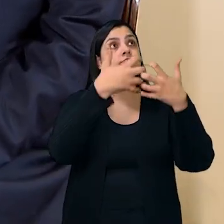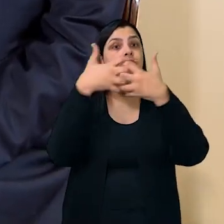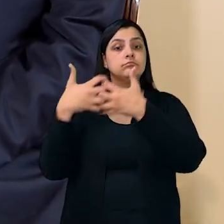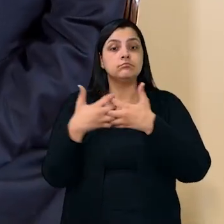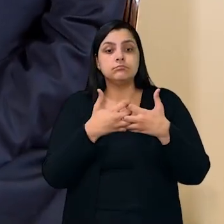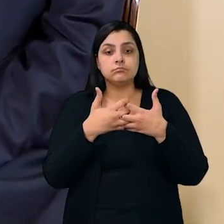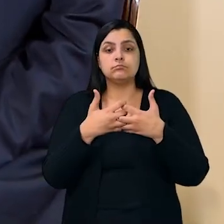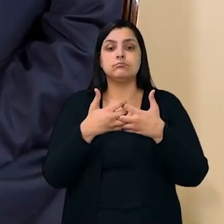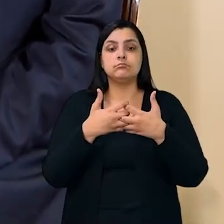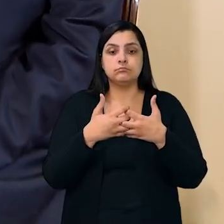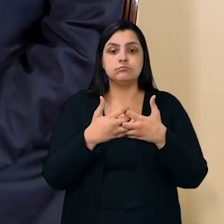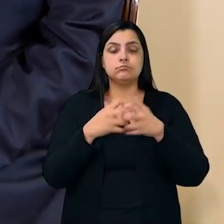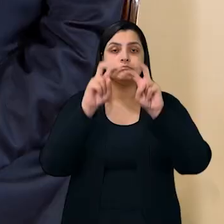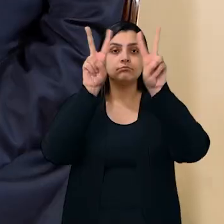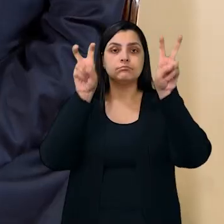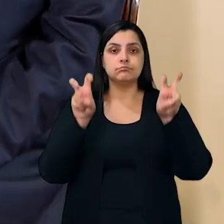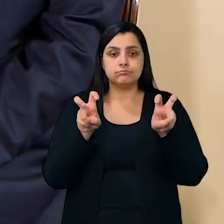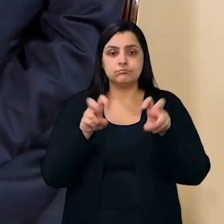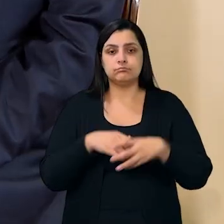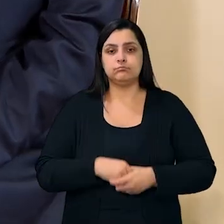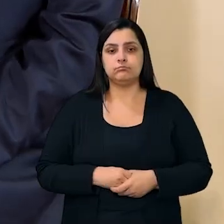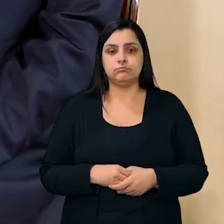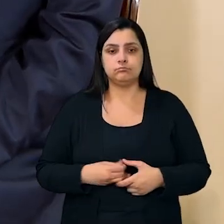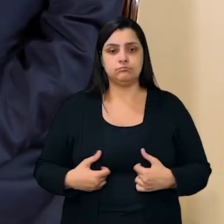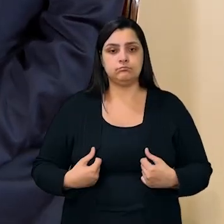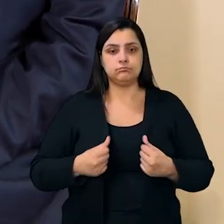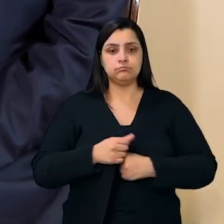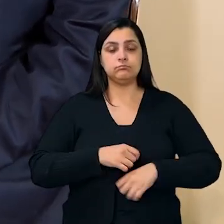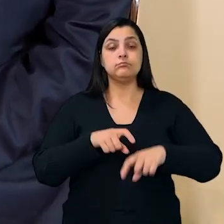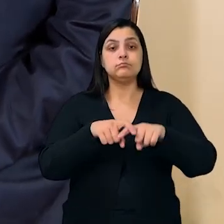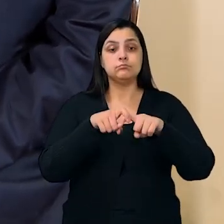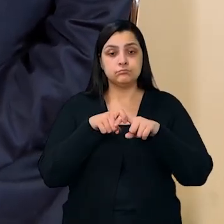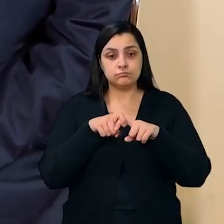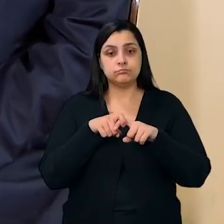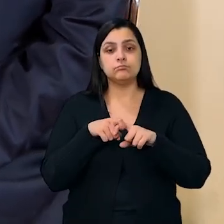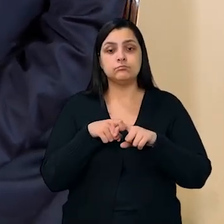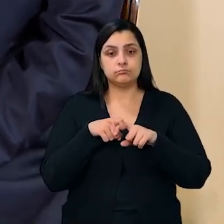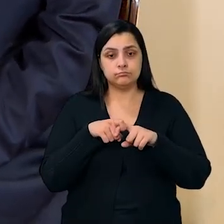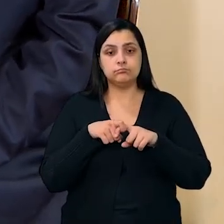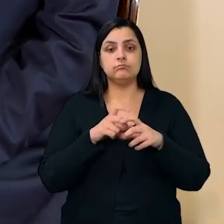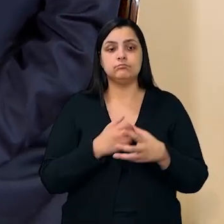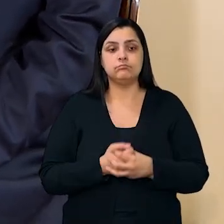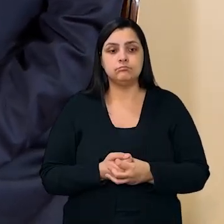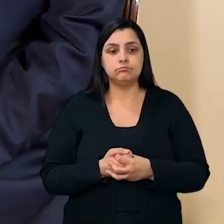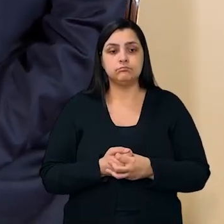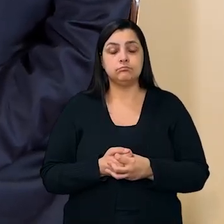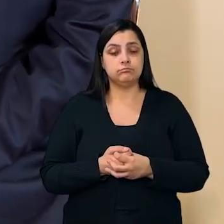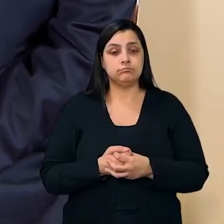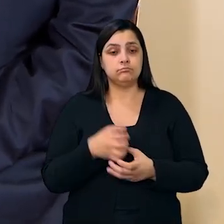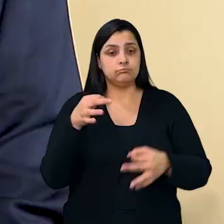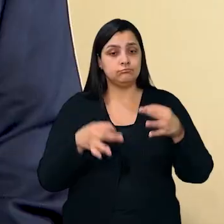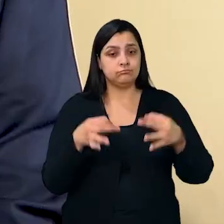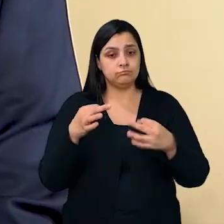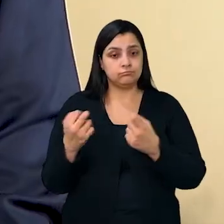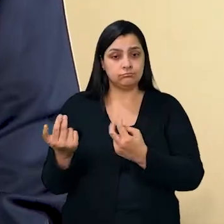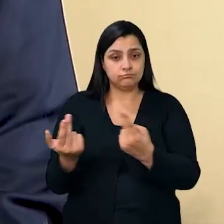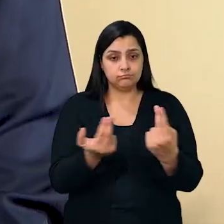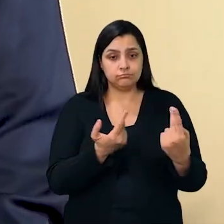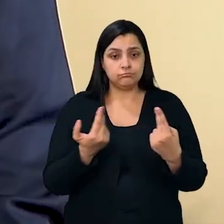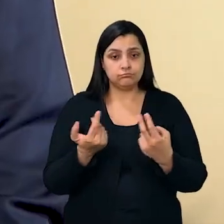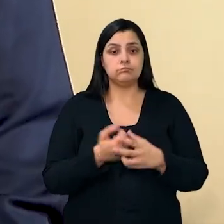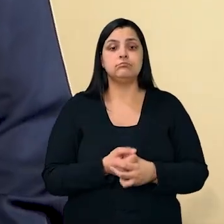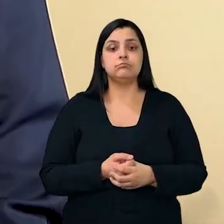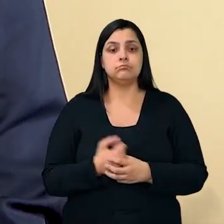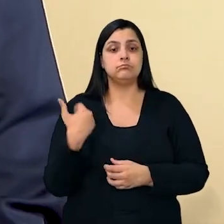refletir sobre o tema de fundo. E com isso, em uma corte de precedentes,